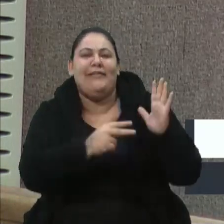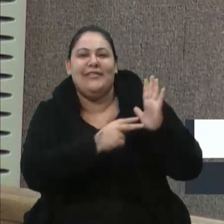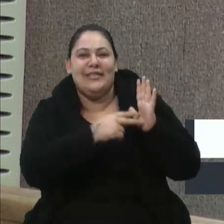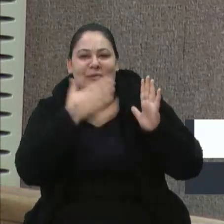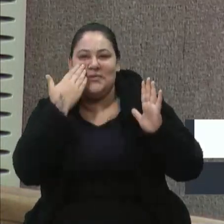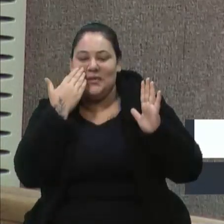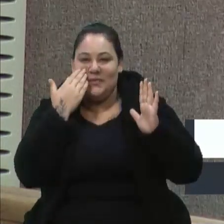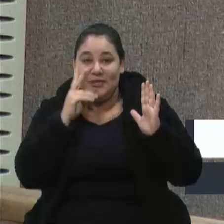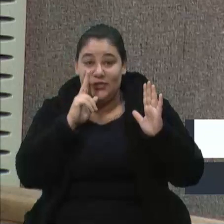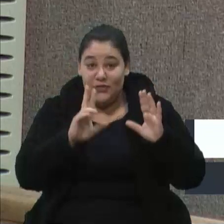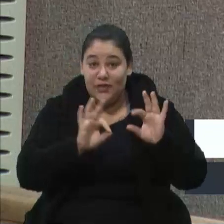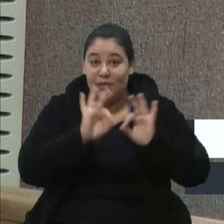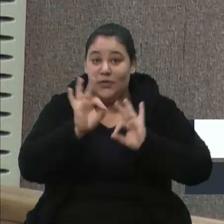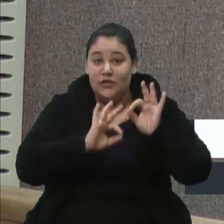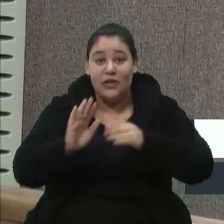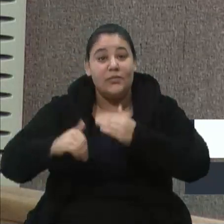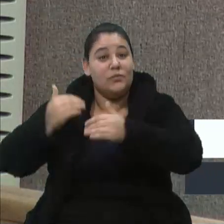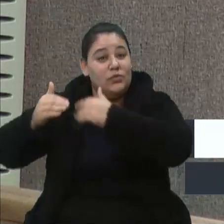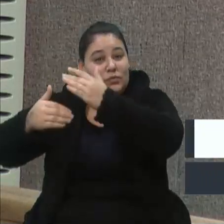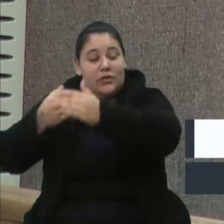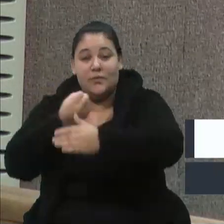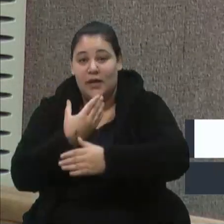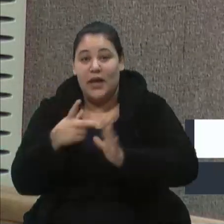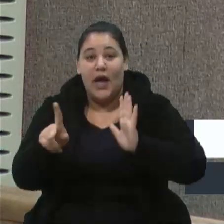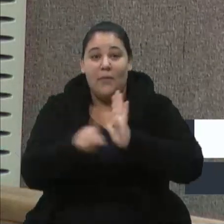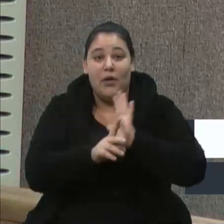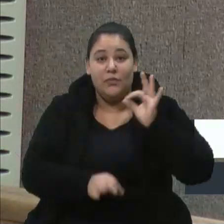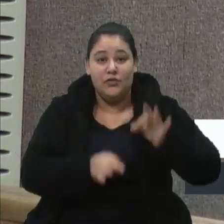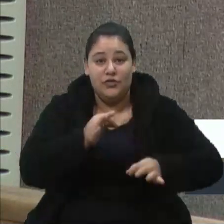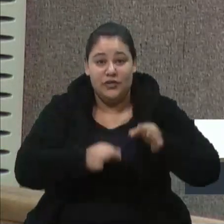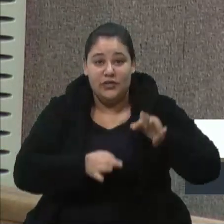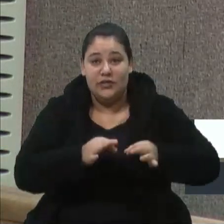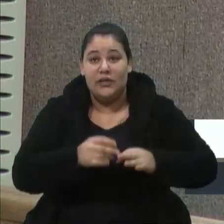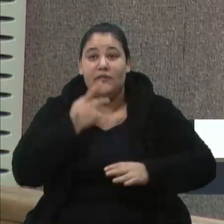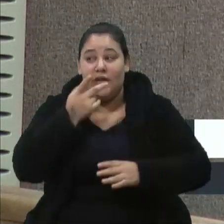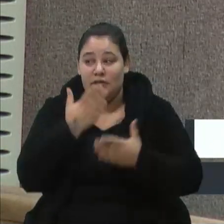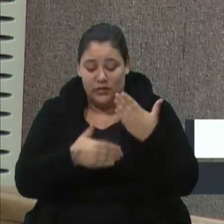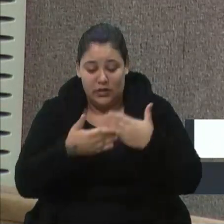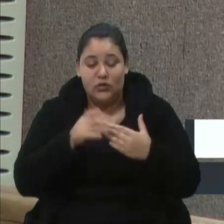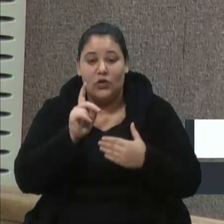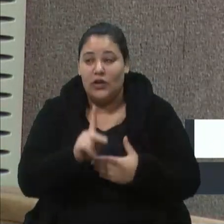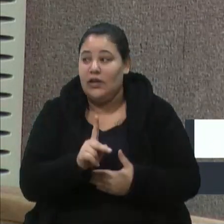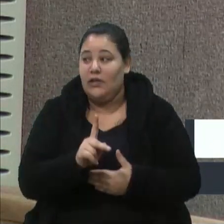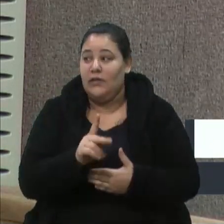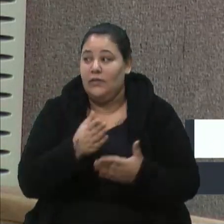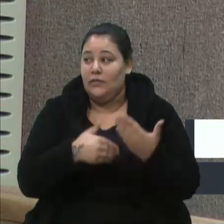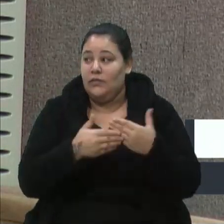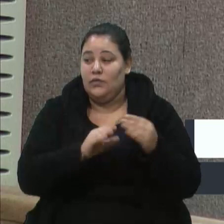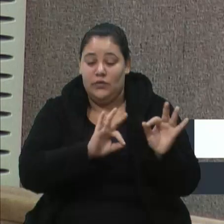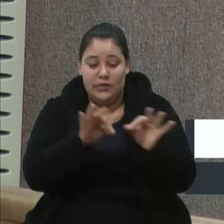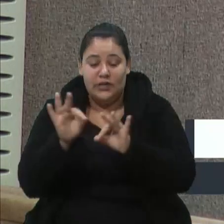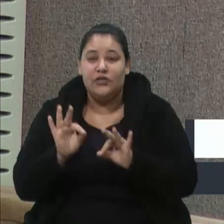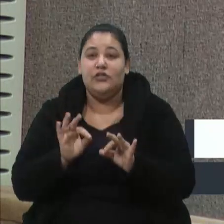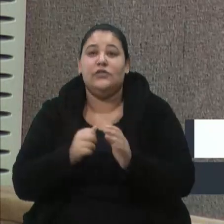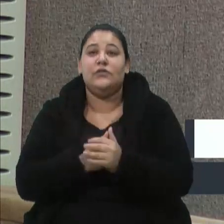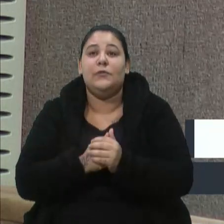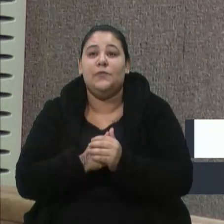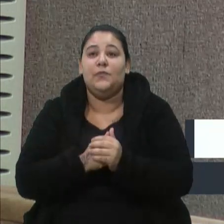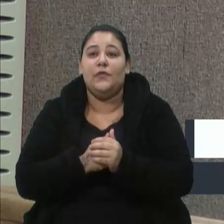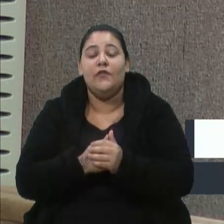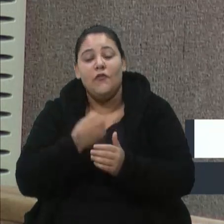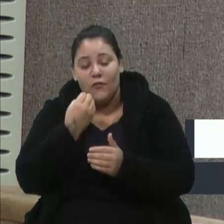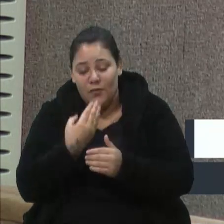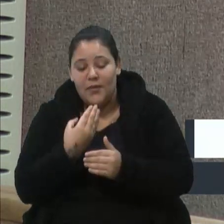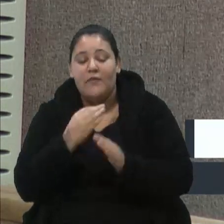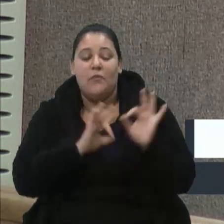A gente vê que o projeto está andando bem, a própria Justiça está dizendo que está tudo ok, que está tudo conforme o planejado, que foi bem